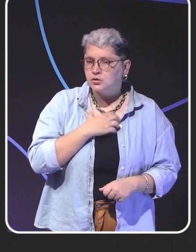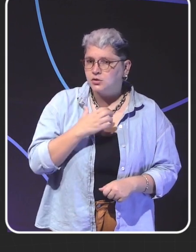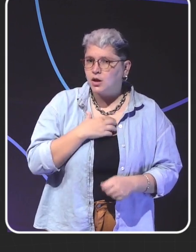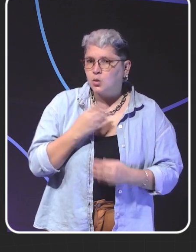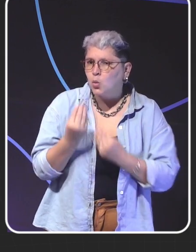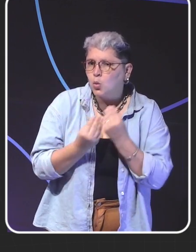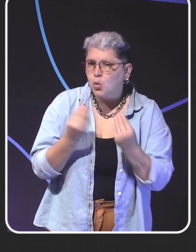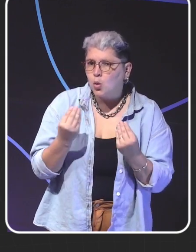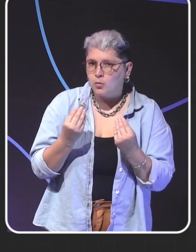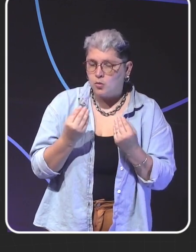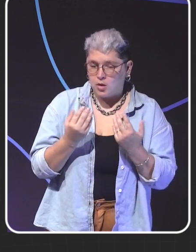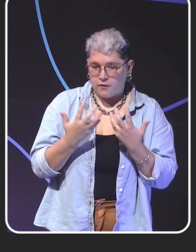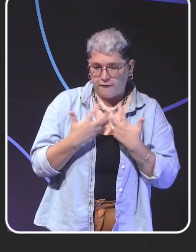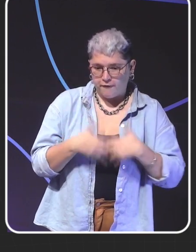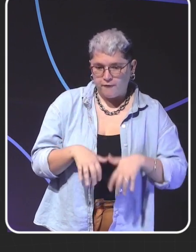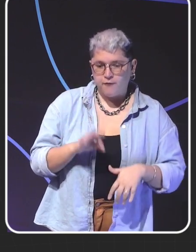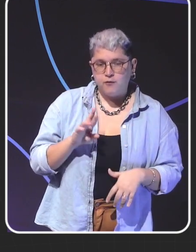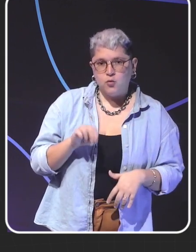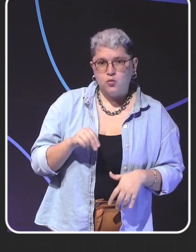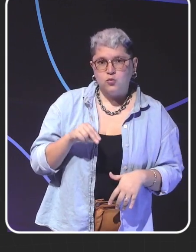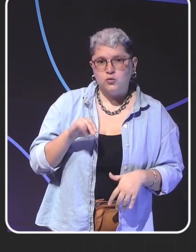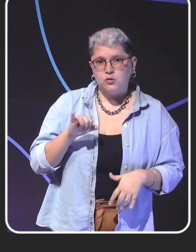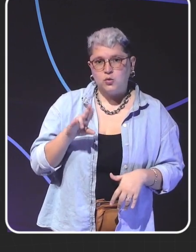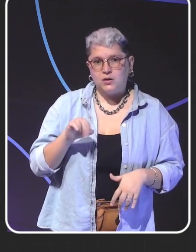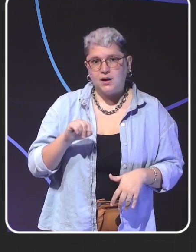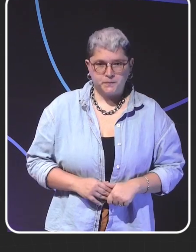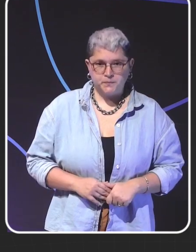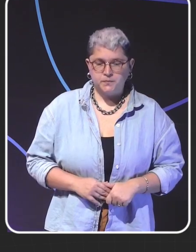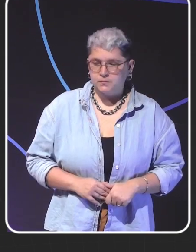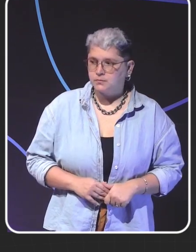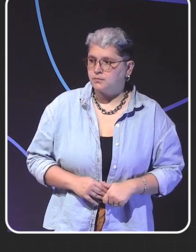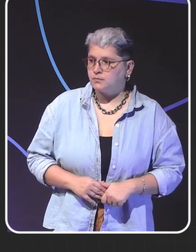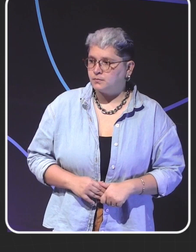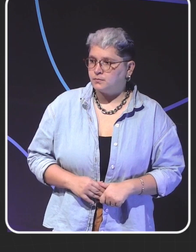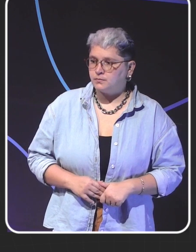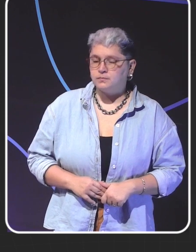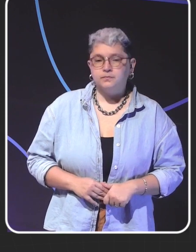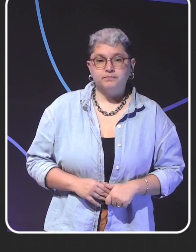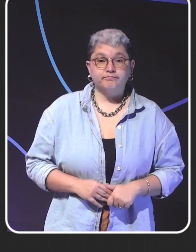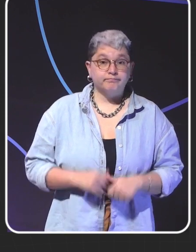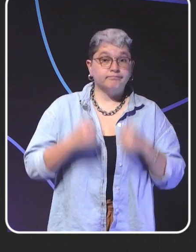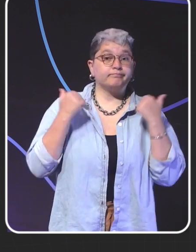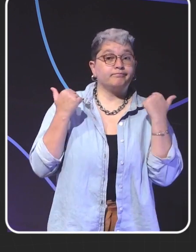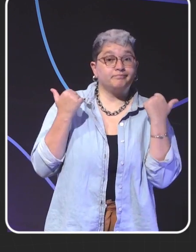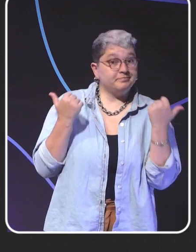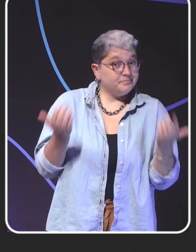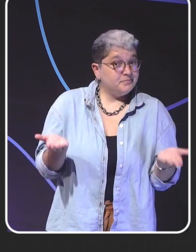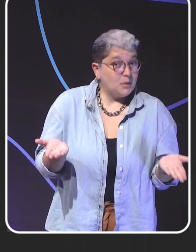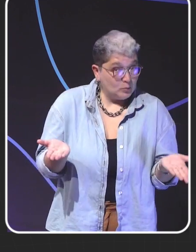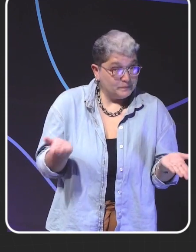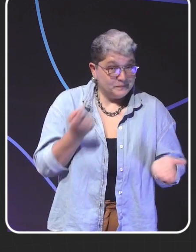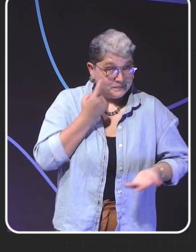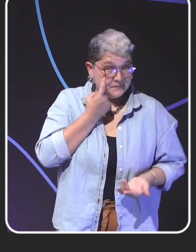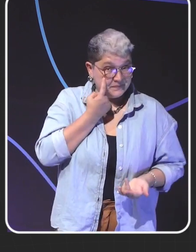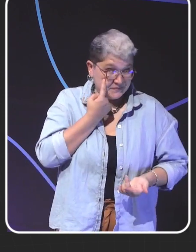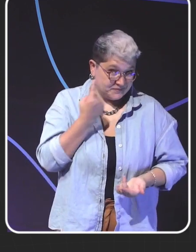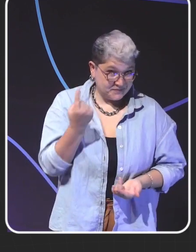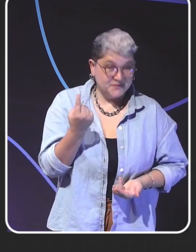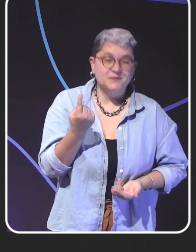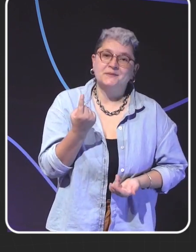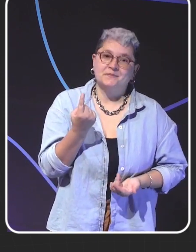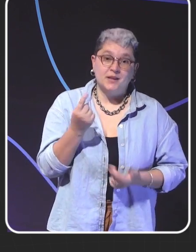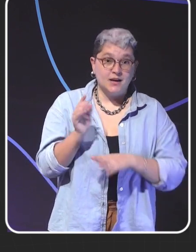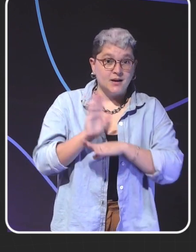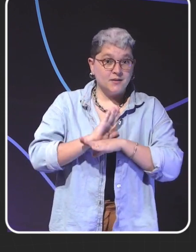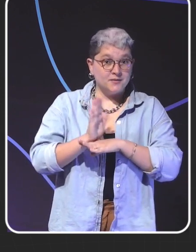as funcionalidades hoje já conseguem apoiar a acessibilidade. Bom, então a gente conseguiu ver um pouquinho com